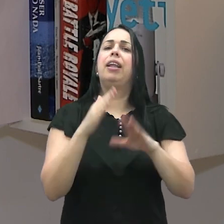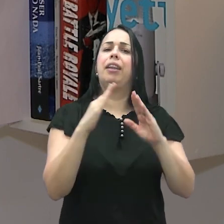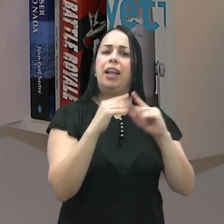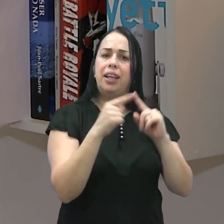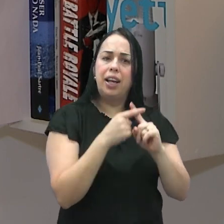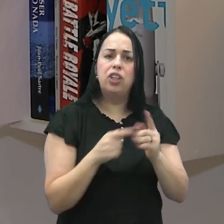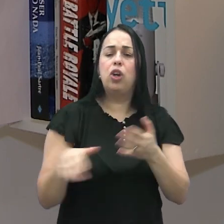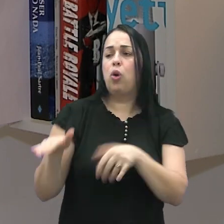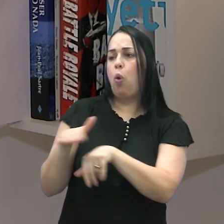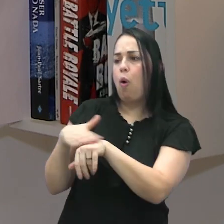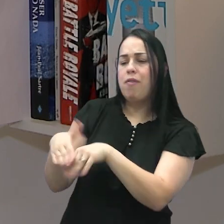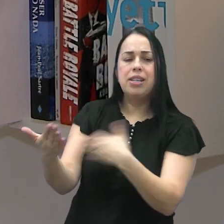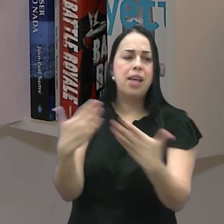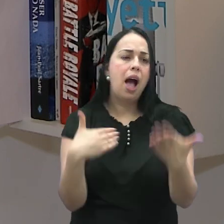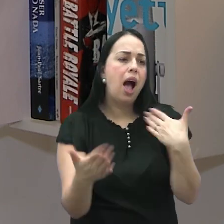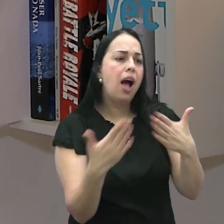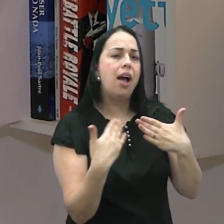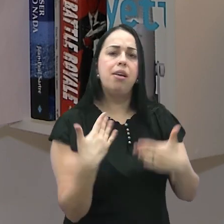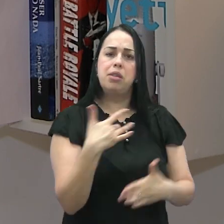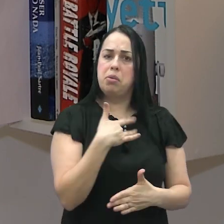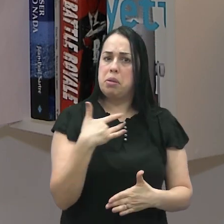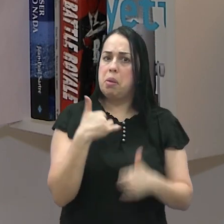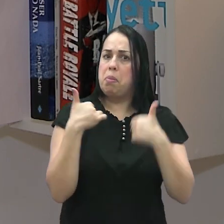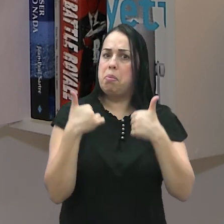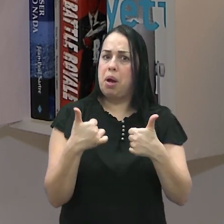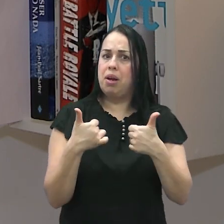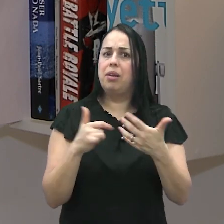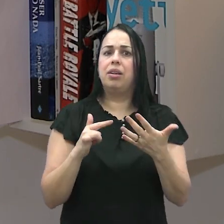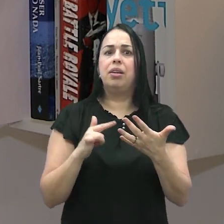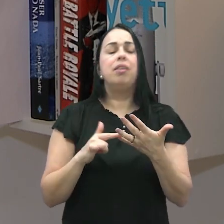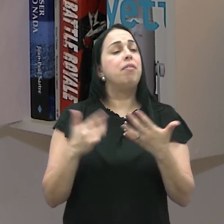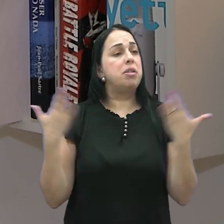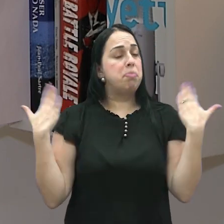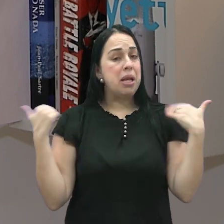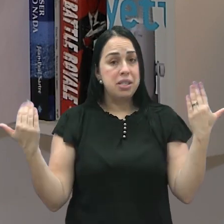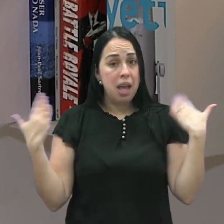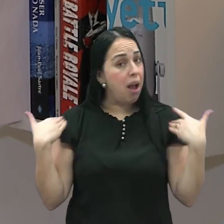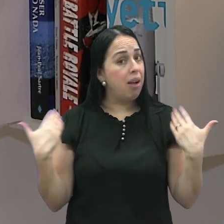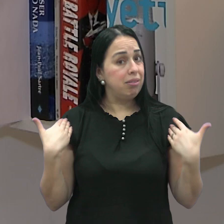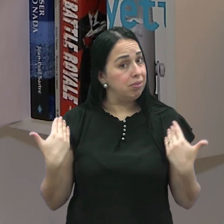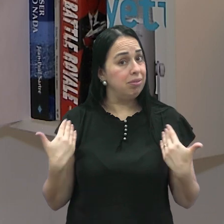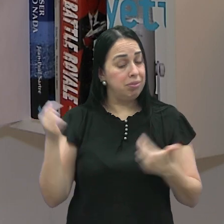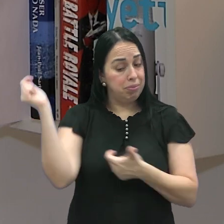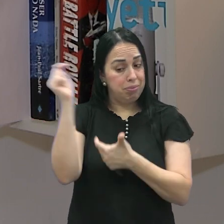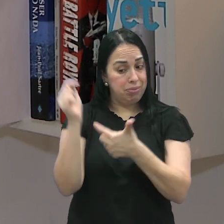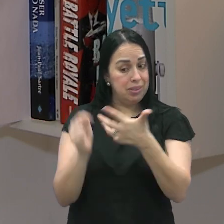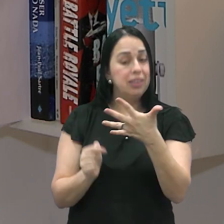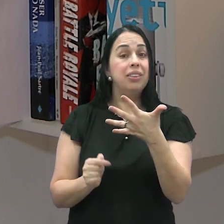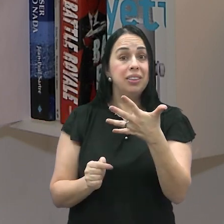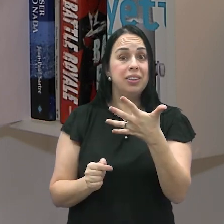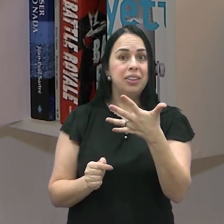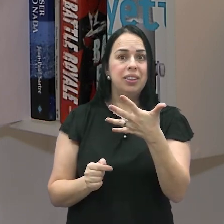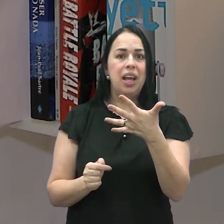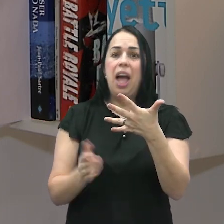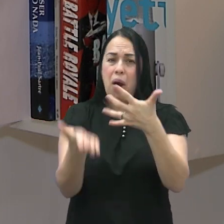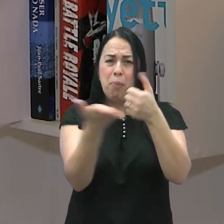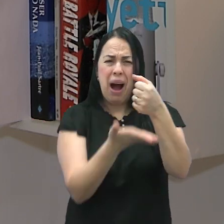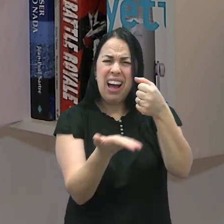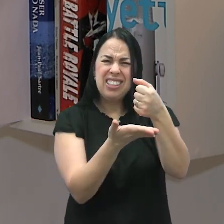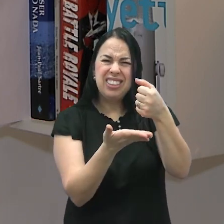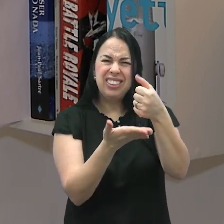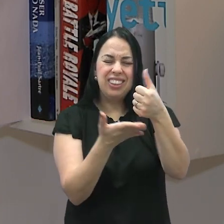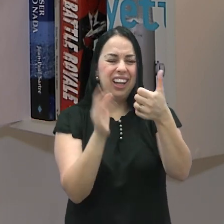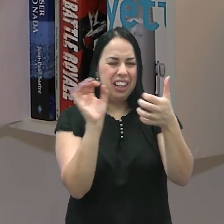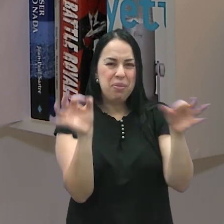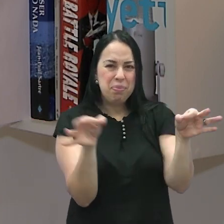com os vizinhos, ter uma vida social saudável, fazer atividades de lazer, hobbies. Então, isso eu poderia dizer para o básico. Vamos fazer o